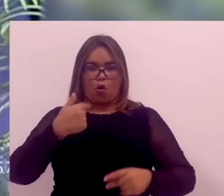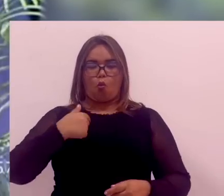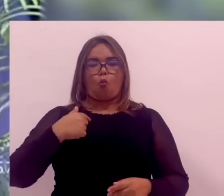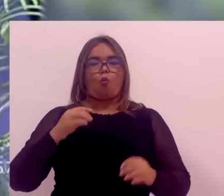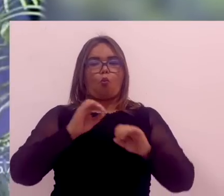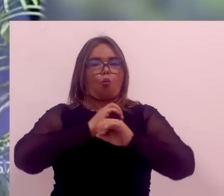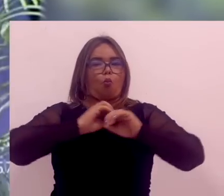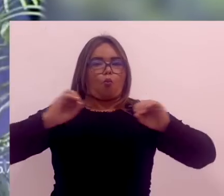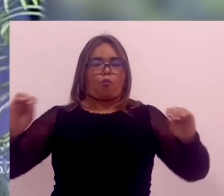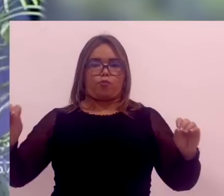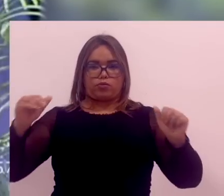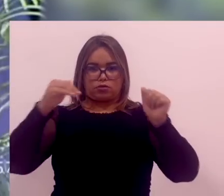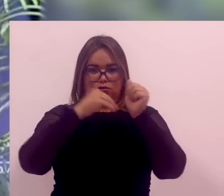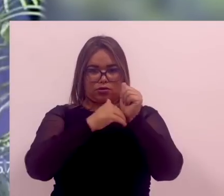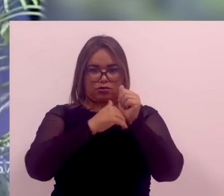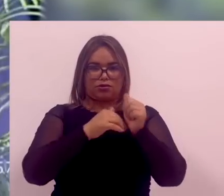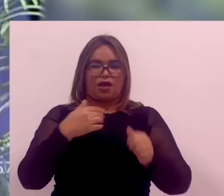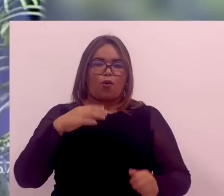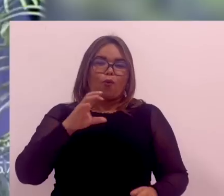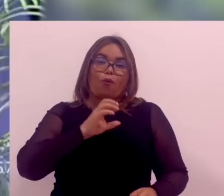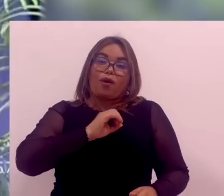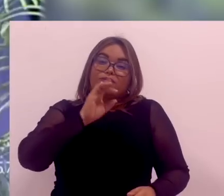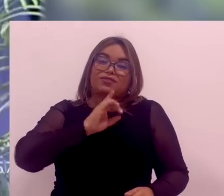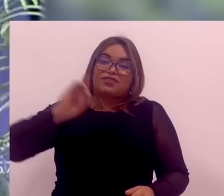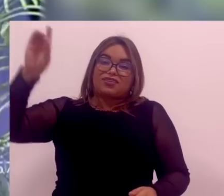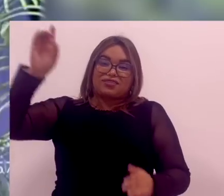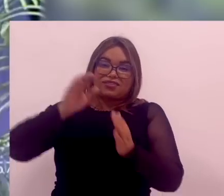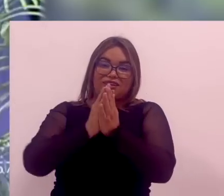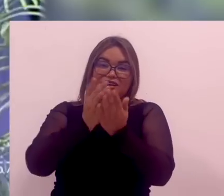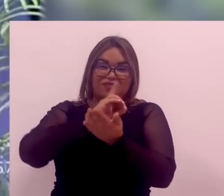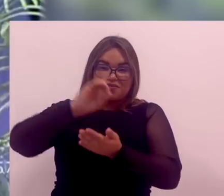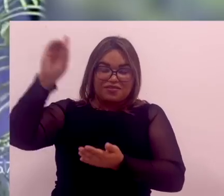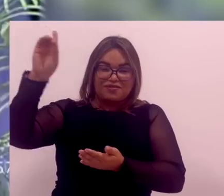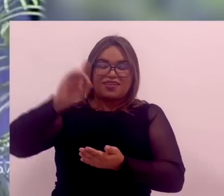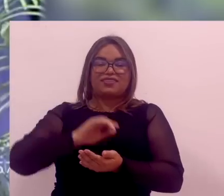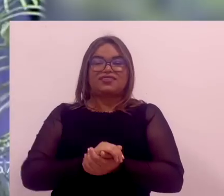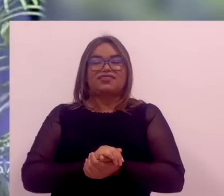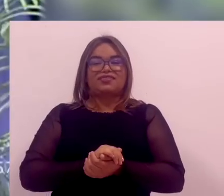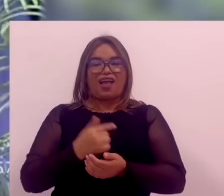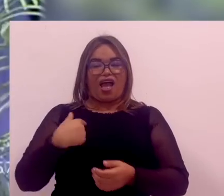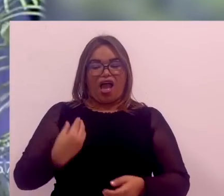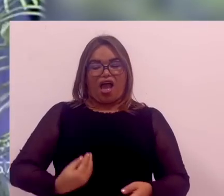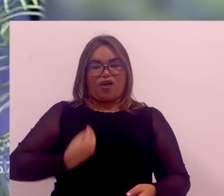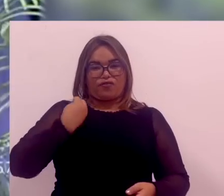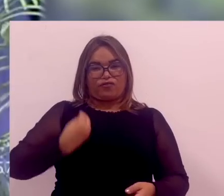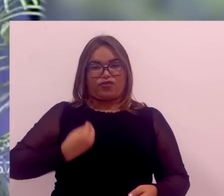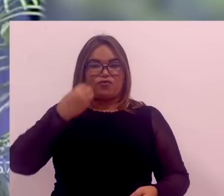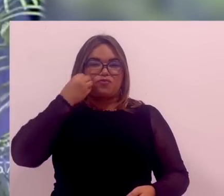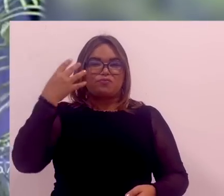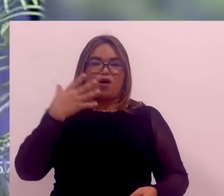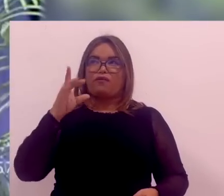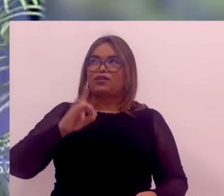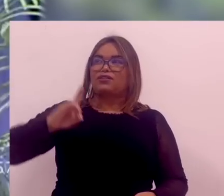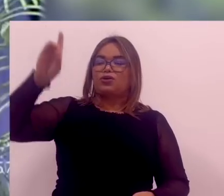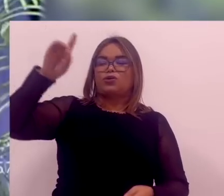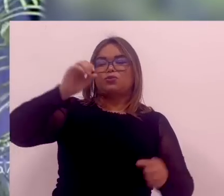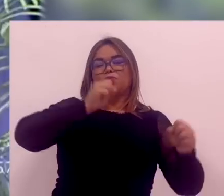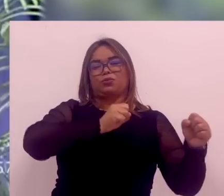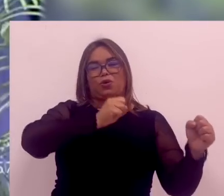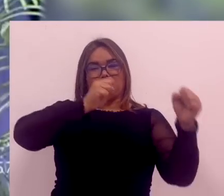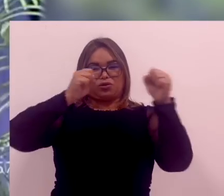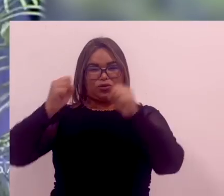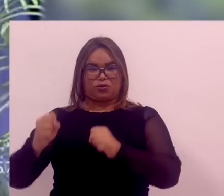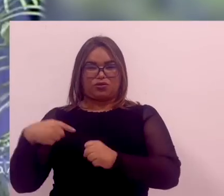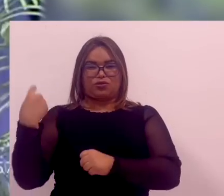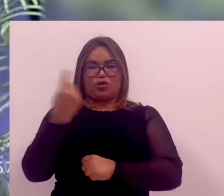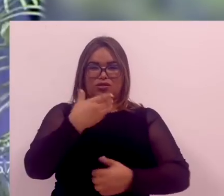secreto. Eu amo o Deus da Bíblia. E o mero fato de que eu estou vivo mostra que Deus é todo-poderoso, que